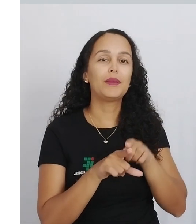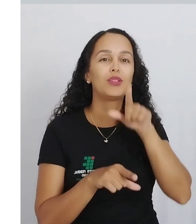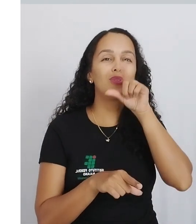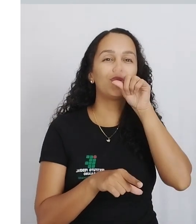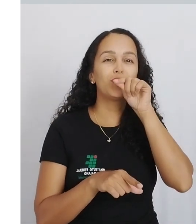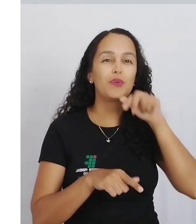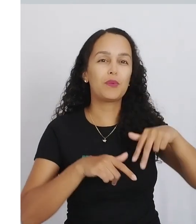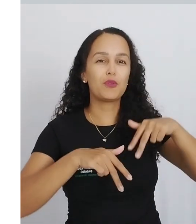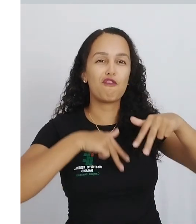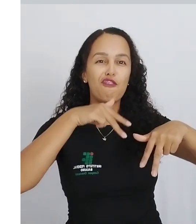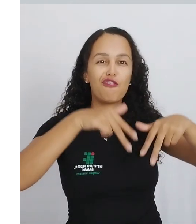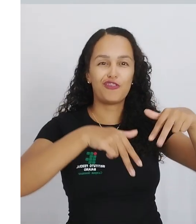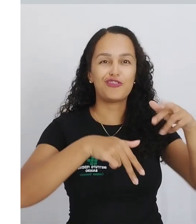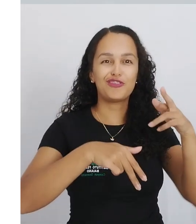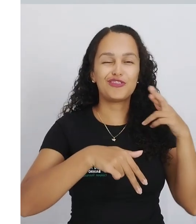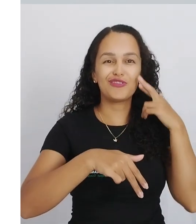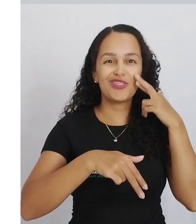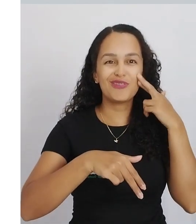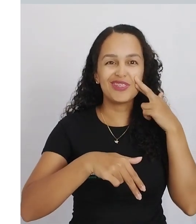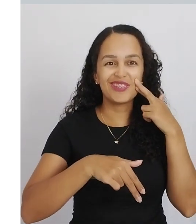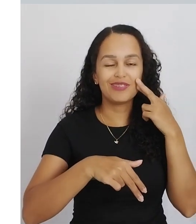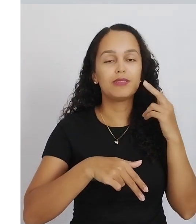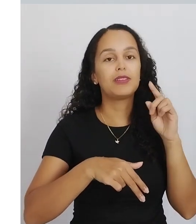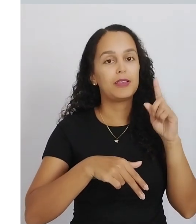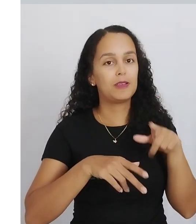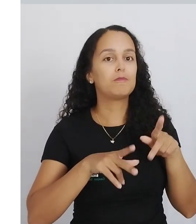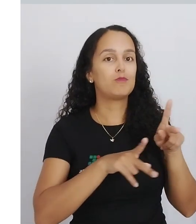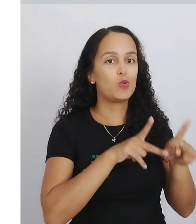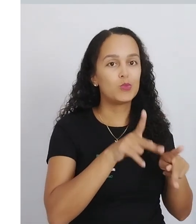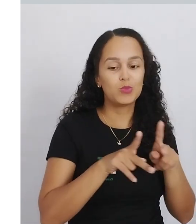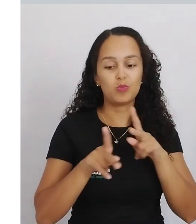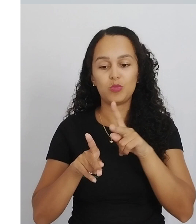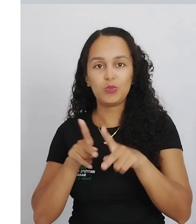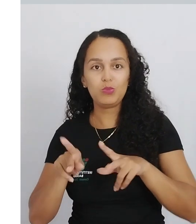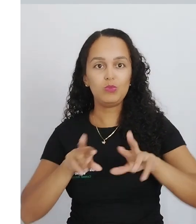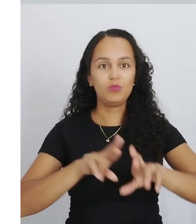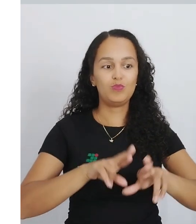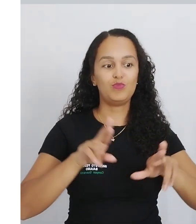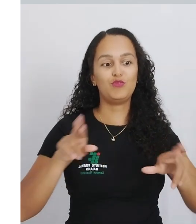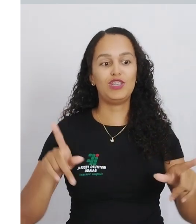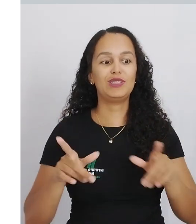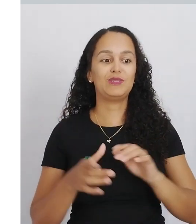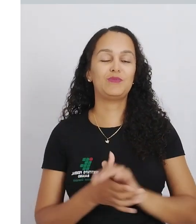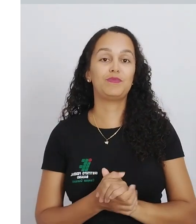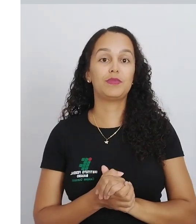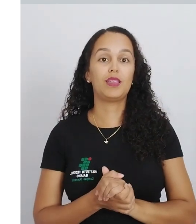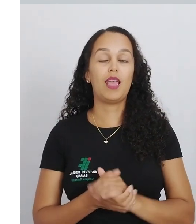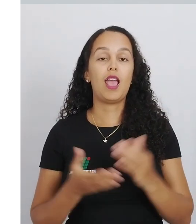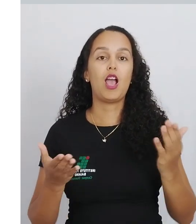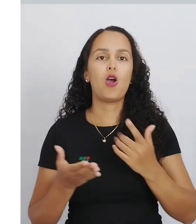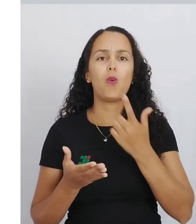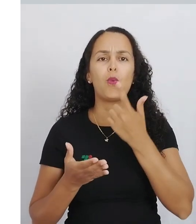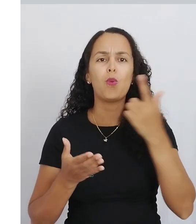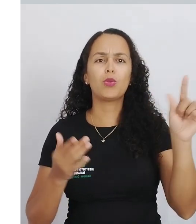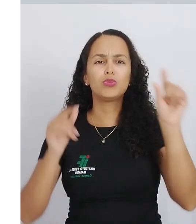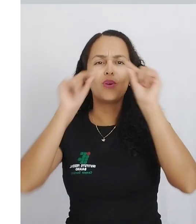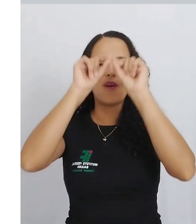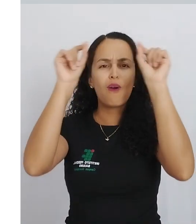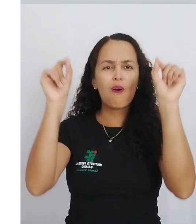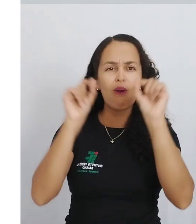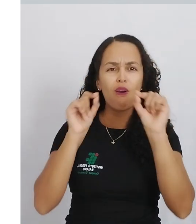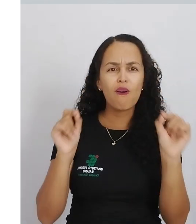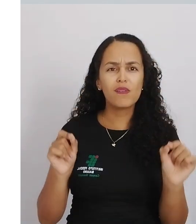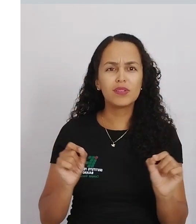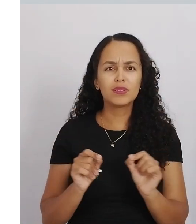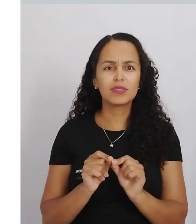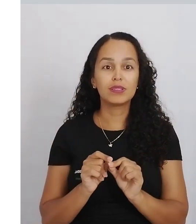flamingos. O organismo já é a unidade, né? É um só. É aquele único indivíduo de